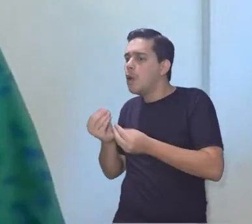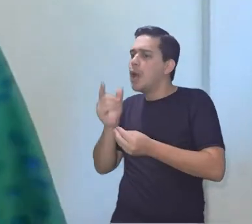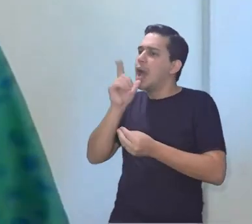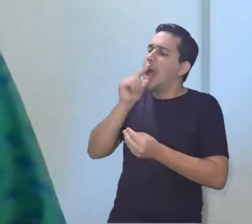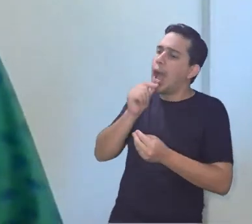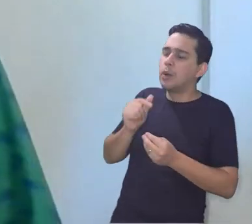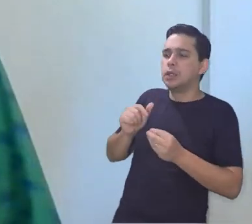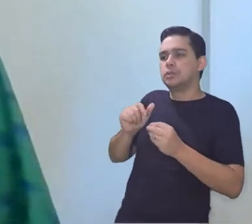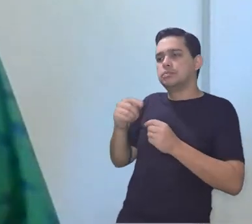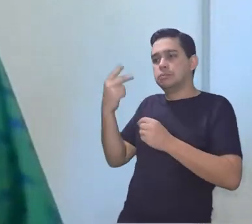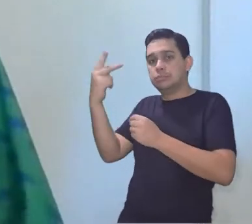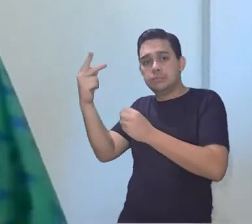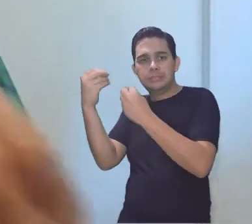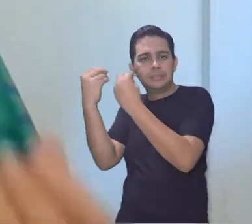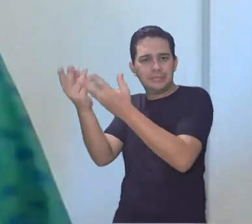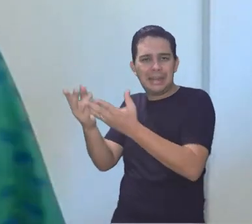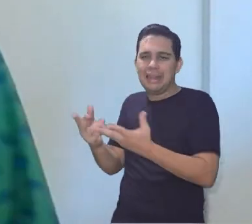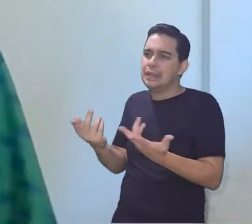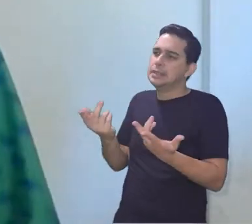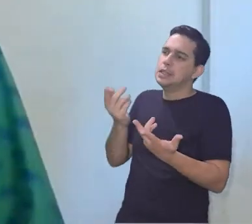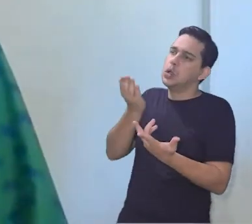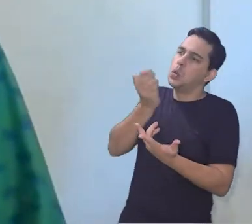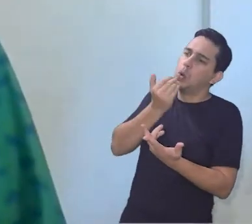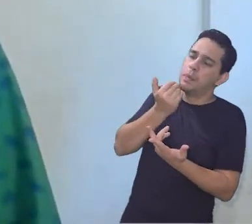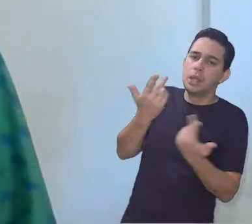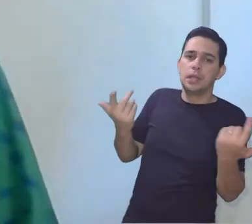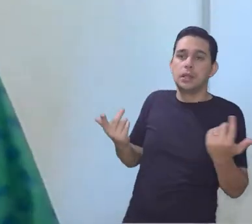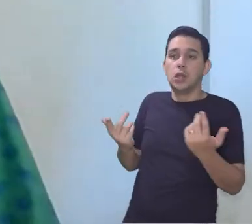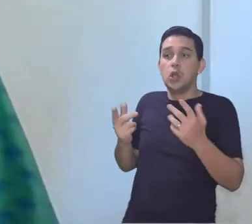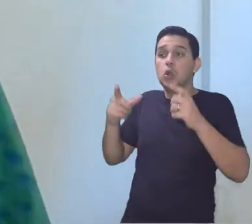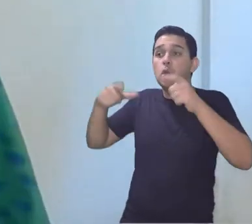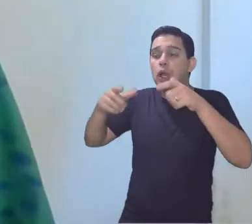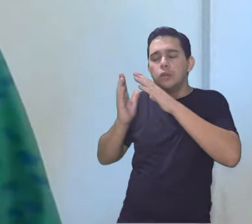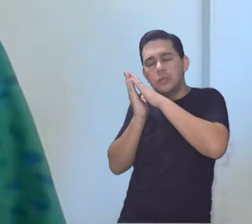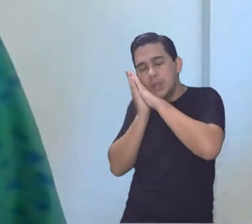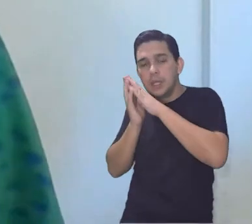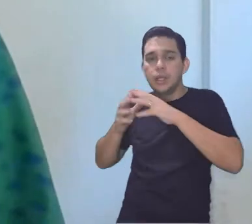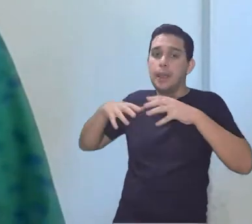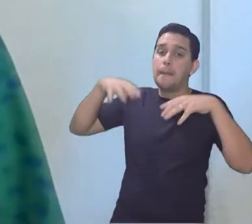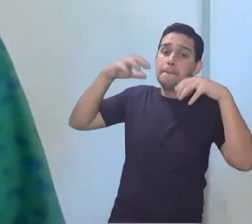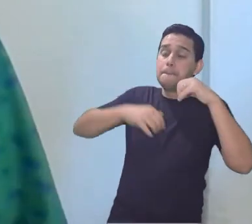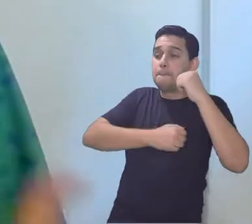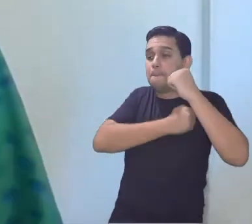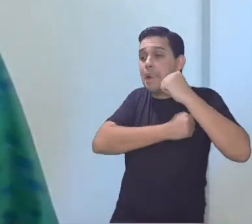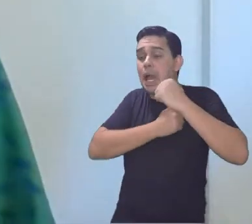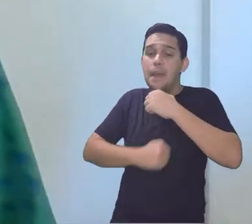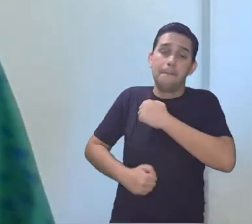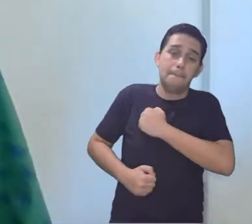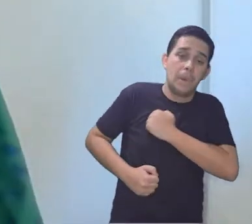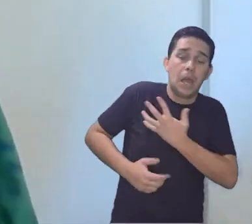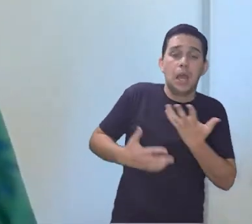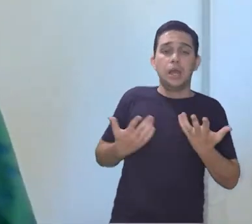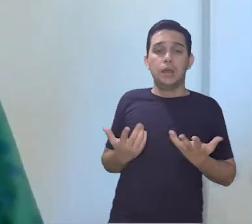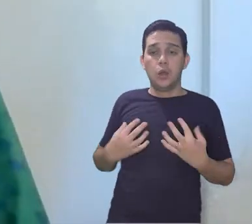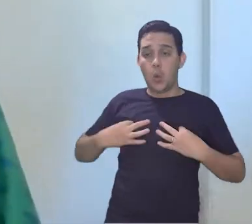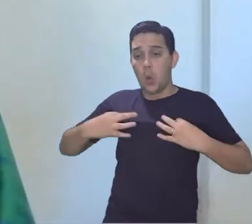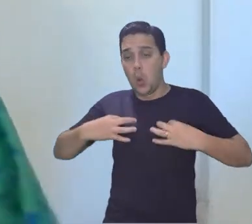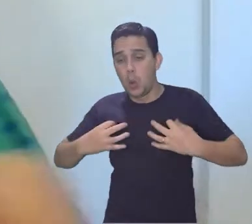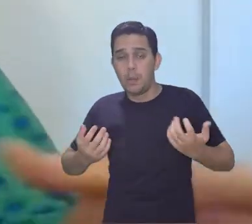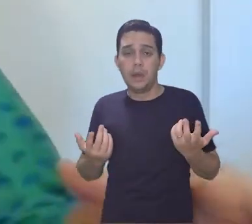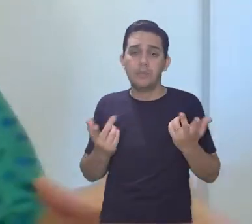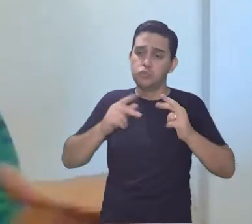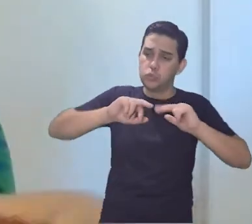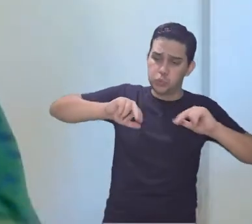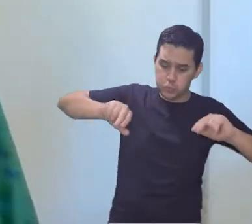água, de condições de dormitório, de banho, de vestimenta. Então,